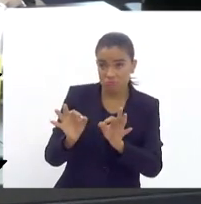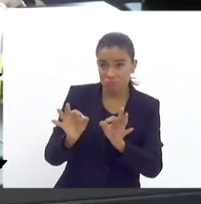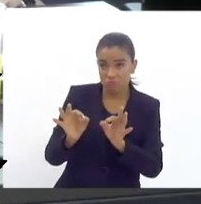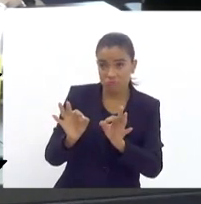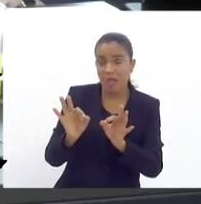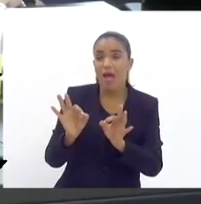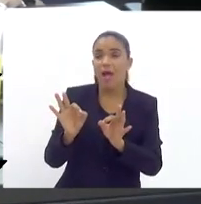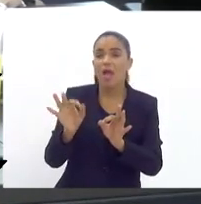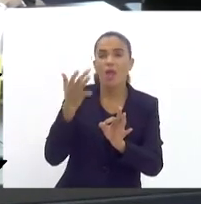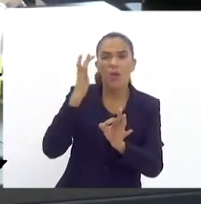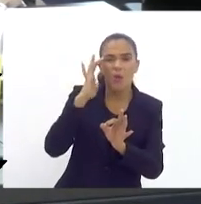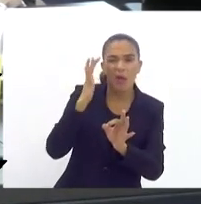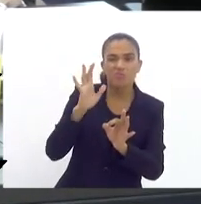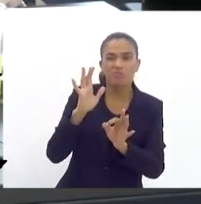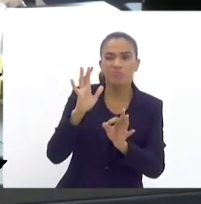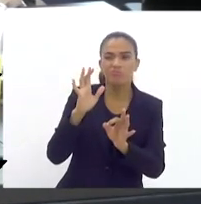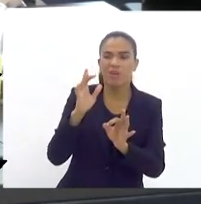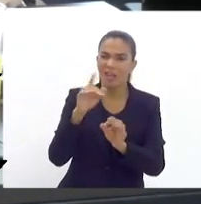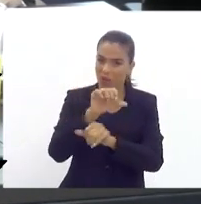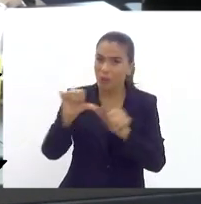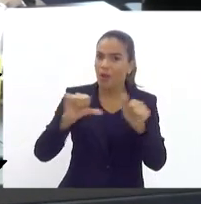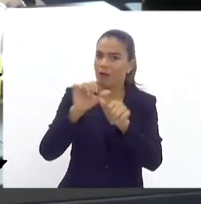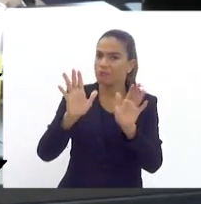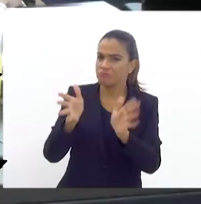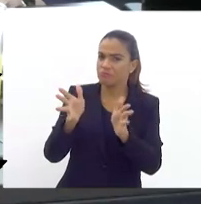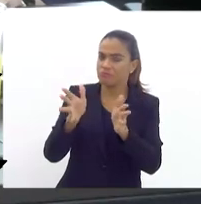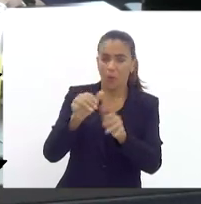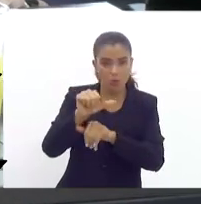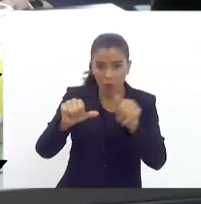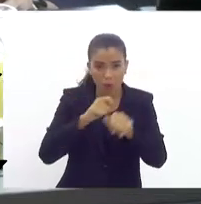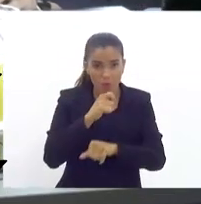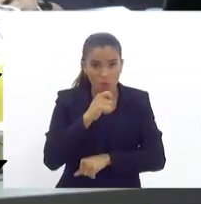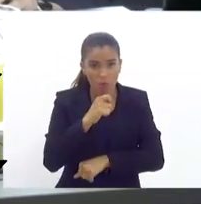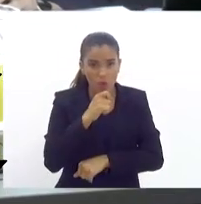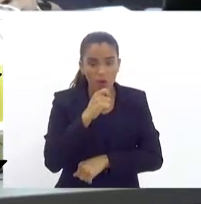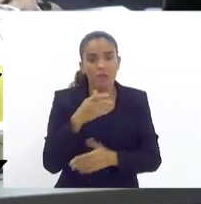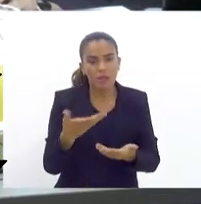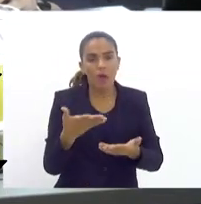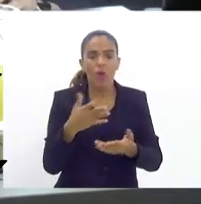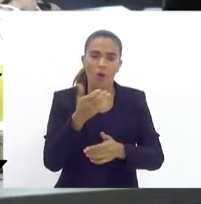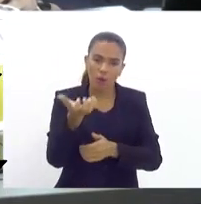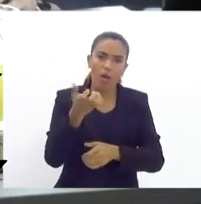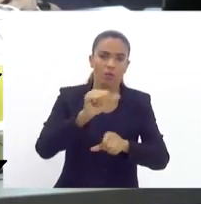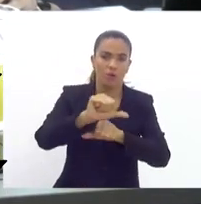Alterou? Acho que não sei se aí está alterado. Não está alterado ainda? Não. Então eu queria